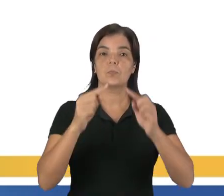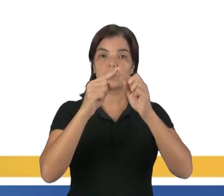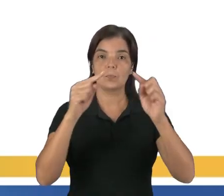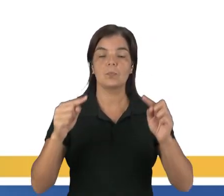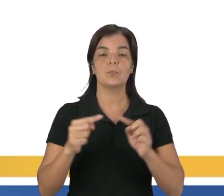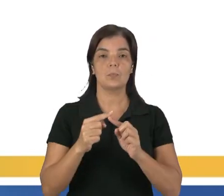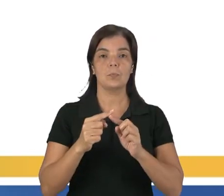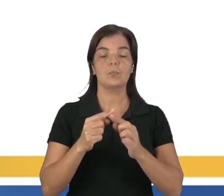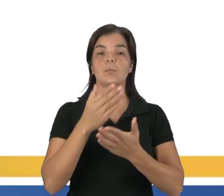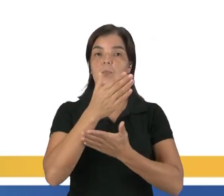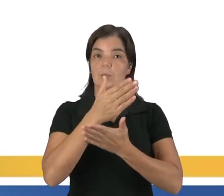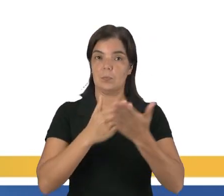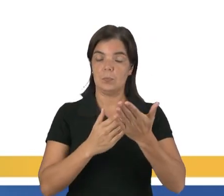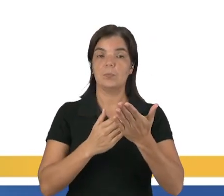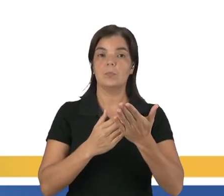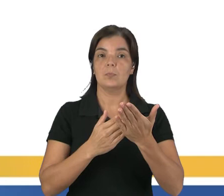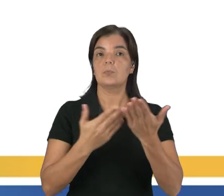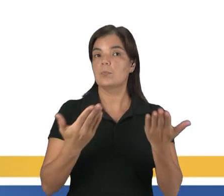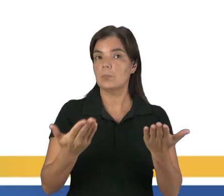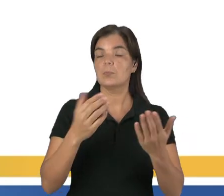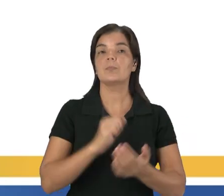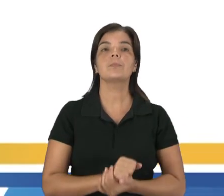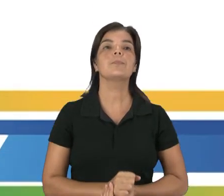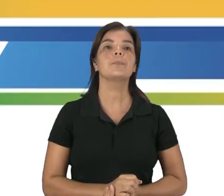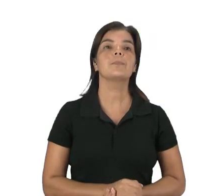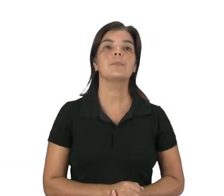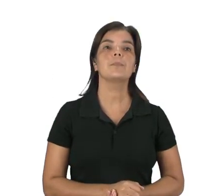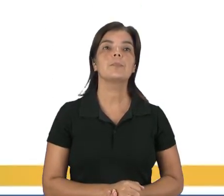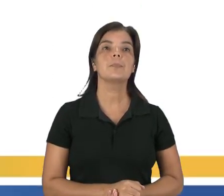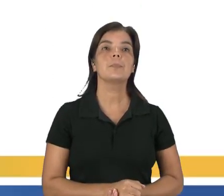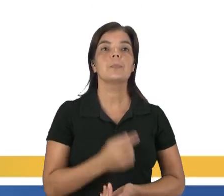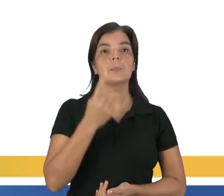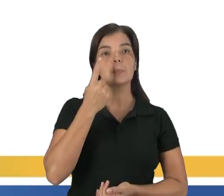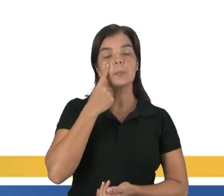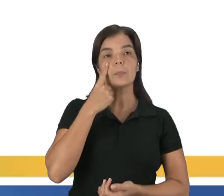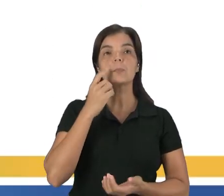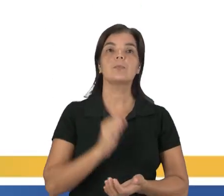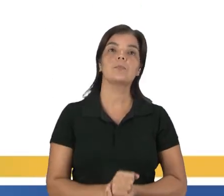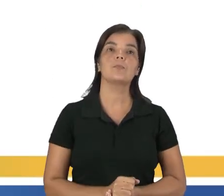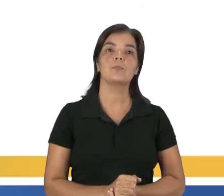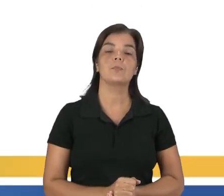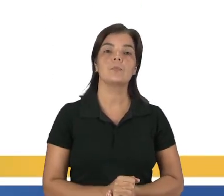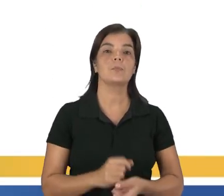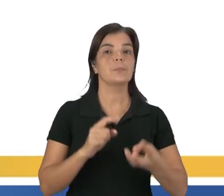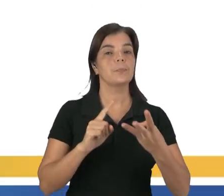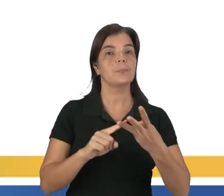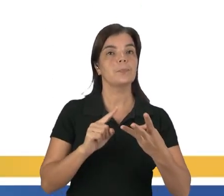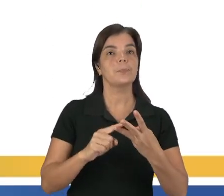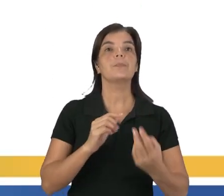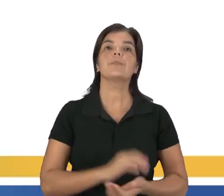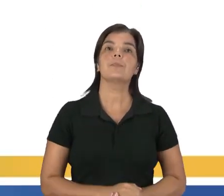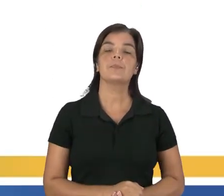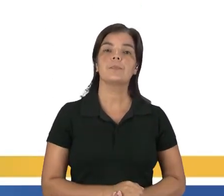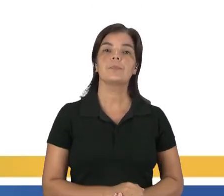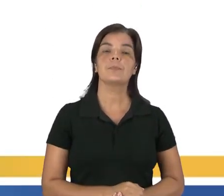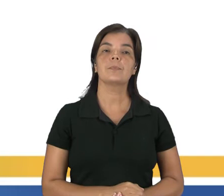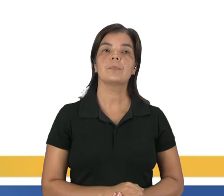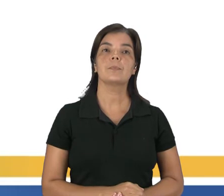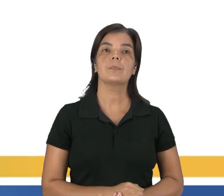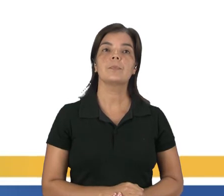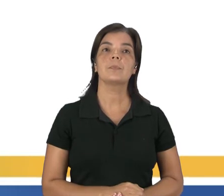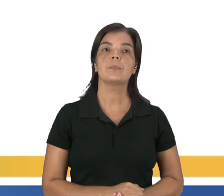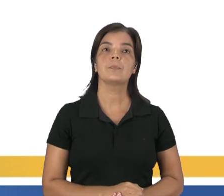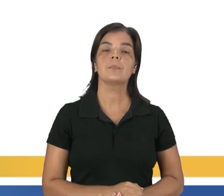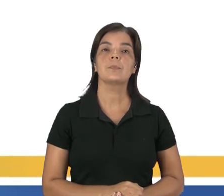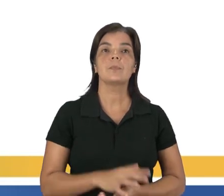é a metade de um certo triângulo, hipoteticamente, tá bom? Fiz aqui o nosso exemplo 3, né? Fechando quase a